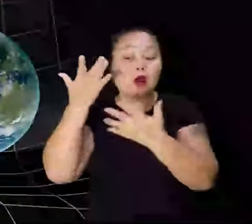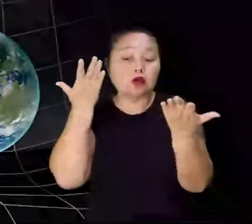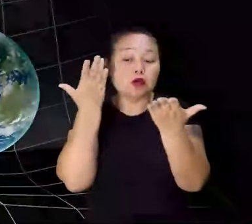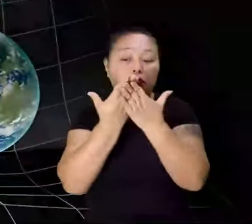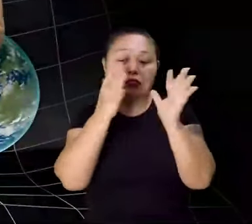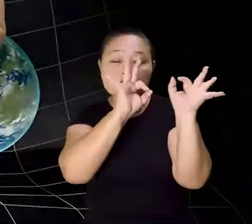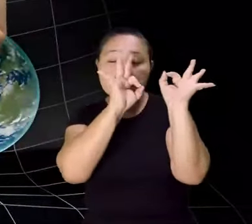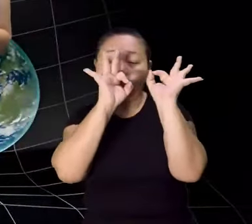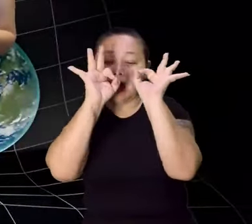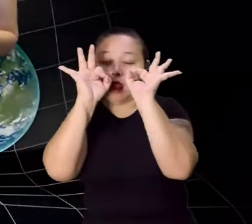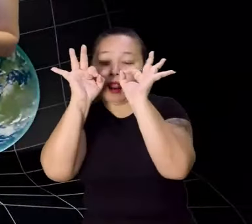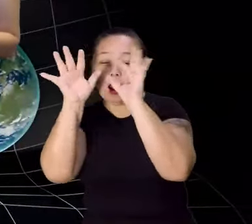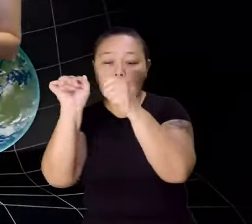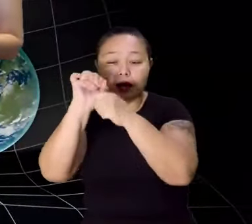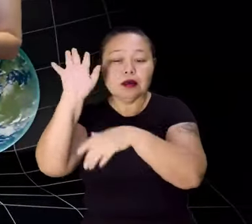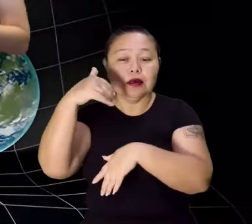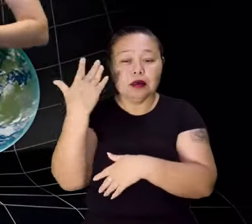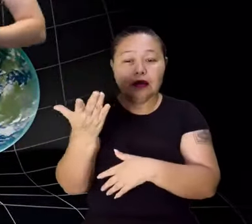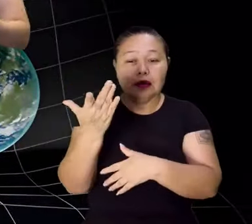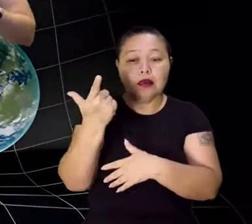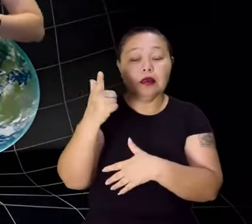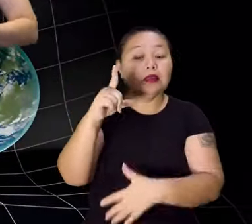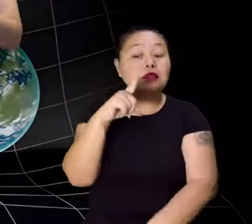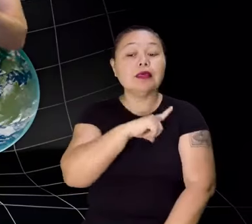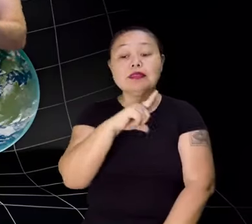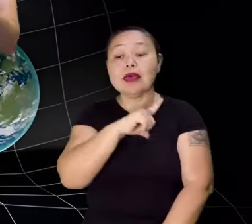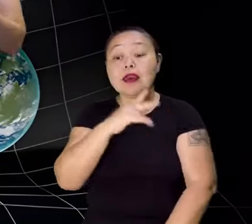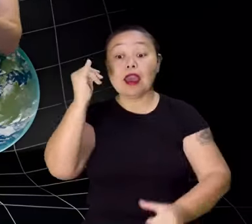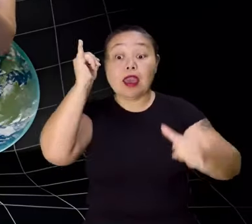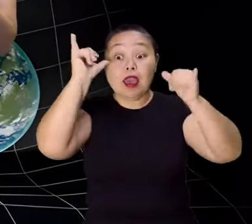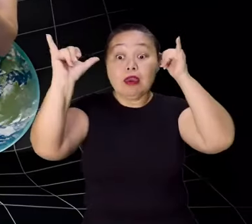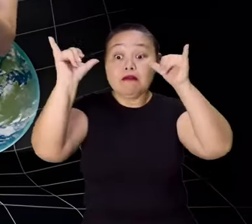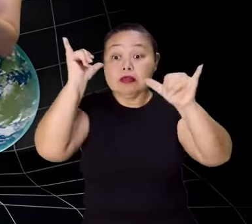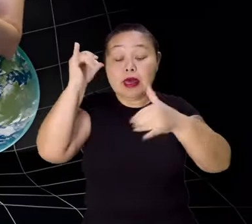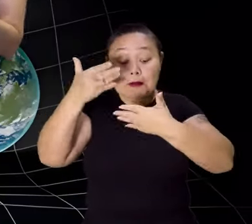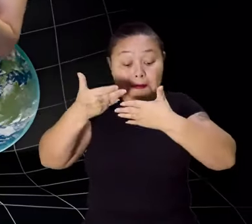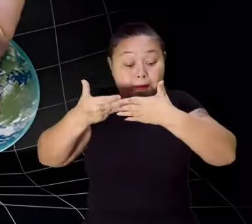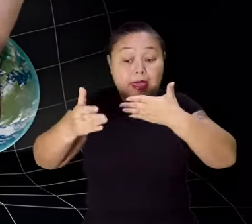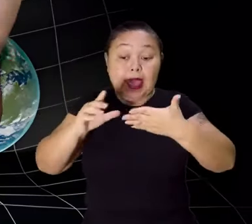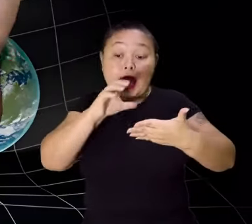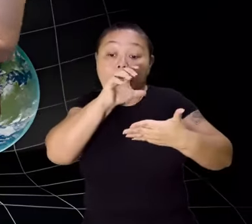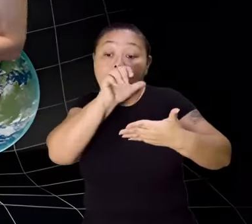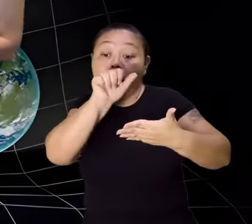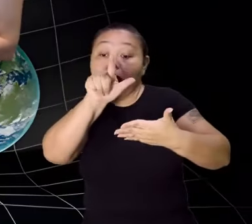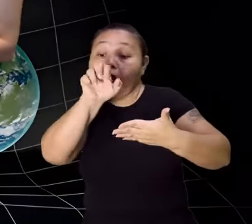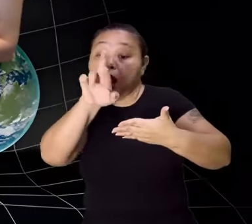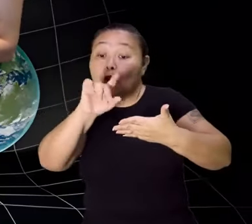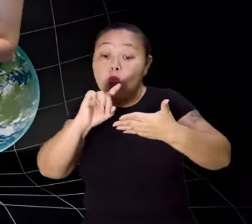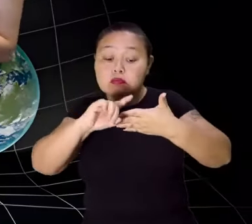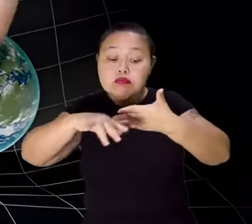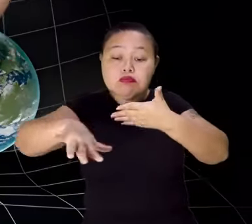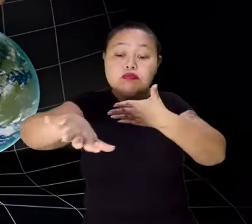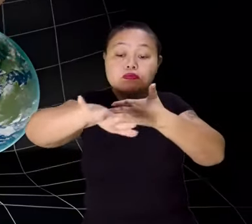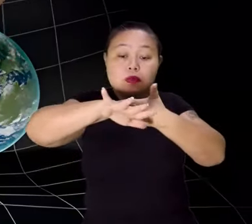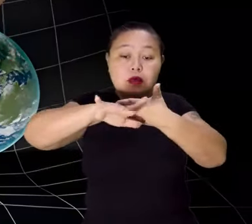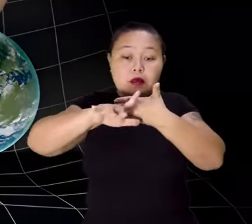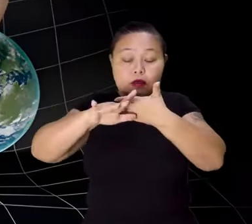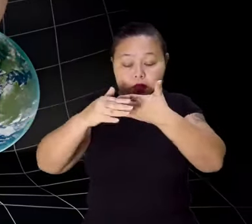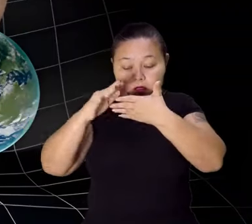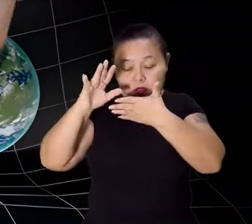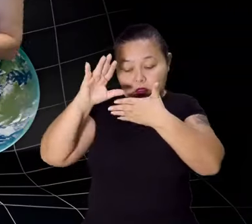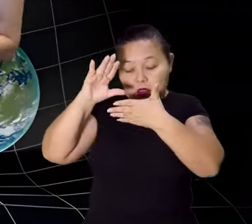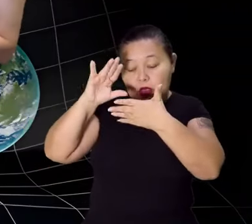para você, né, Décio, você tem que evitar essa perca do seu calor lá para o ambiente, né? Justamente. Para que a temperatura